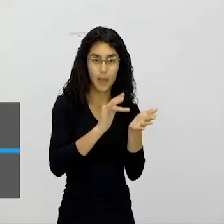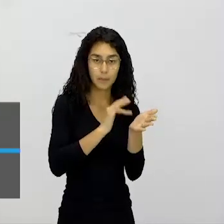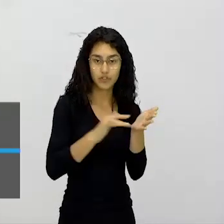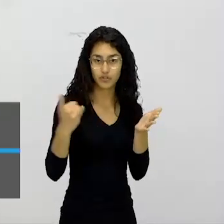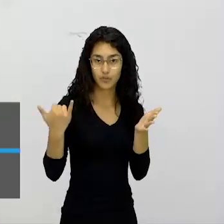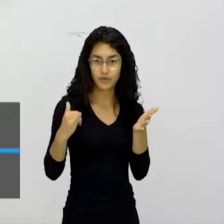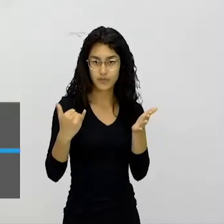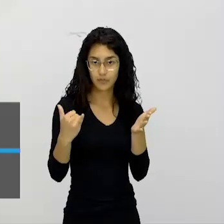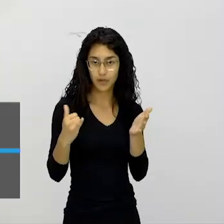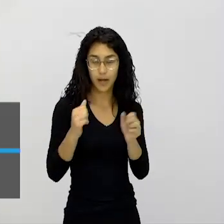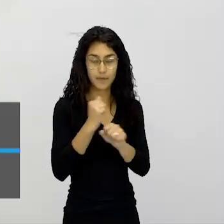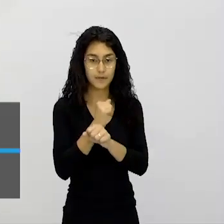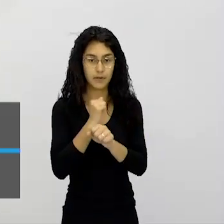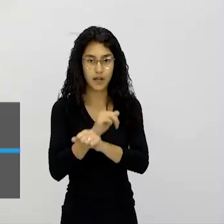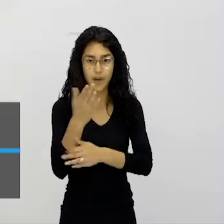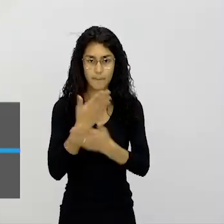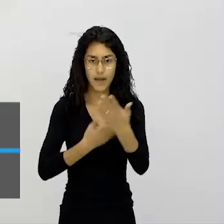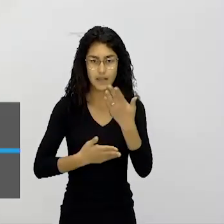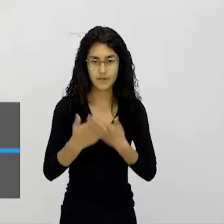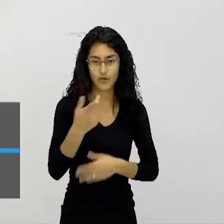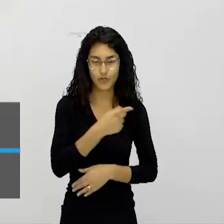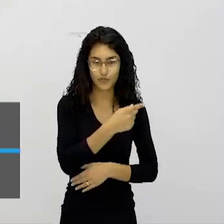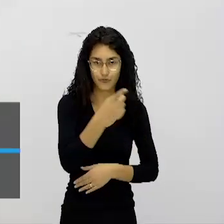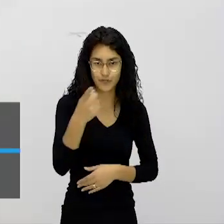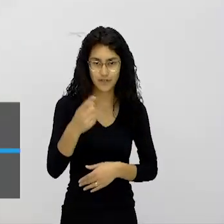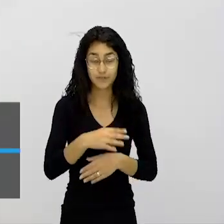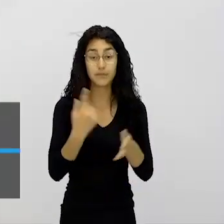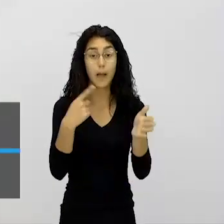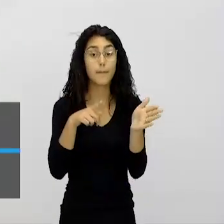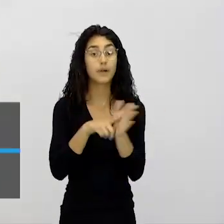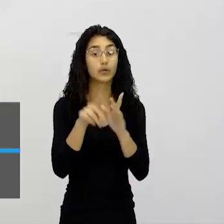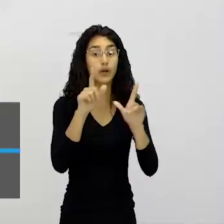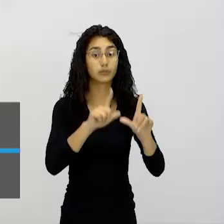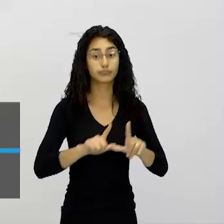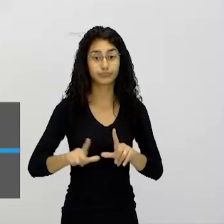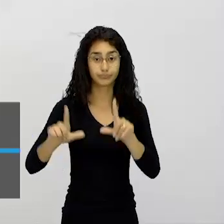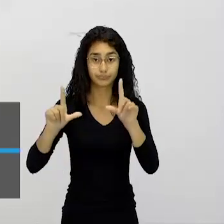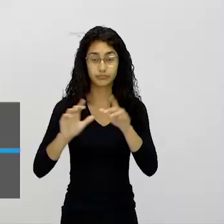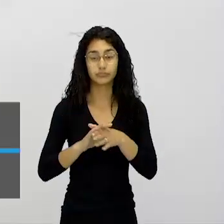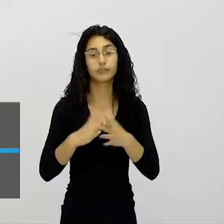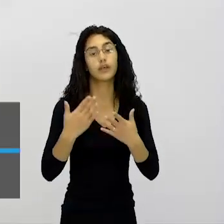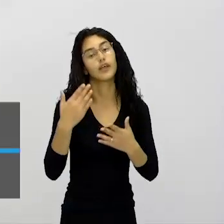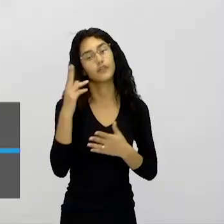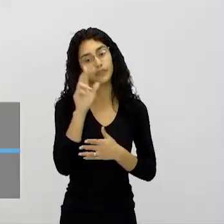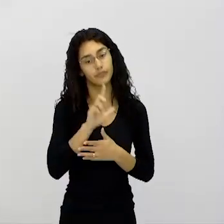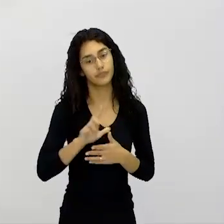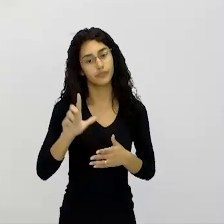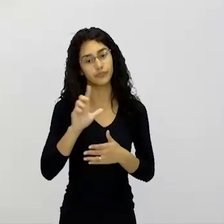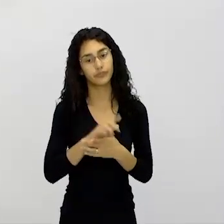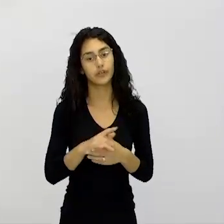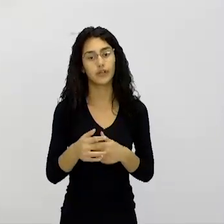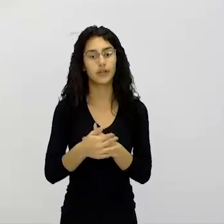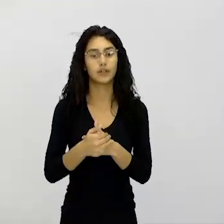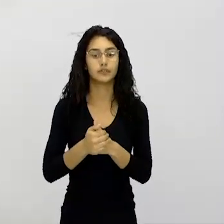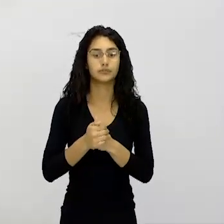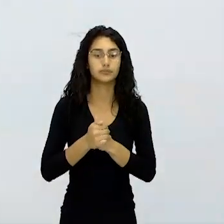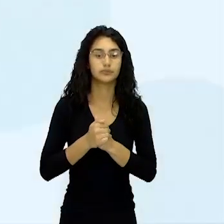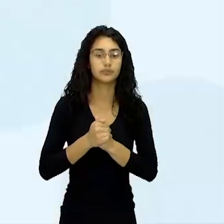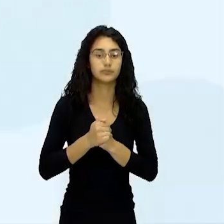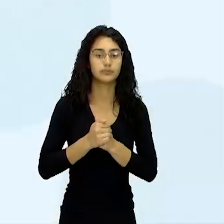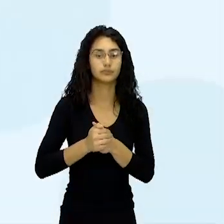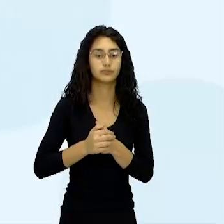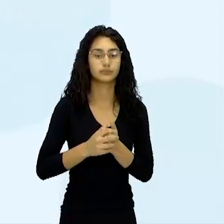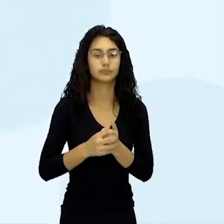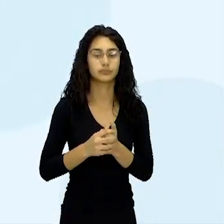a participação de vocês. E eu vou colocar aí a pergunta na tela e, claro, vou ler aqui no meu celular porque eu não estou